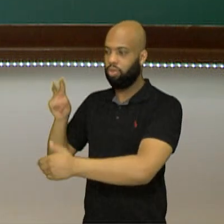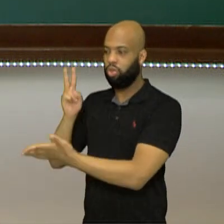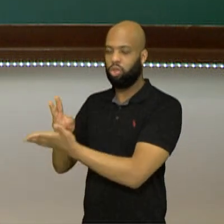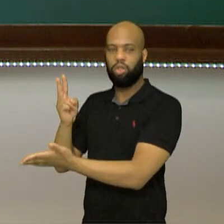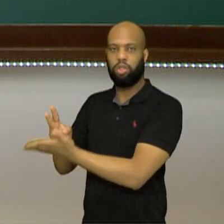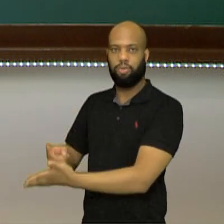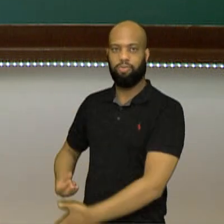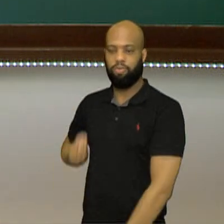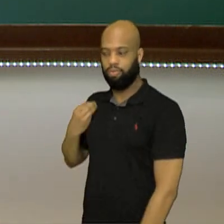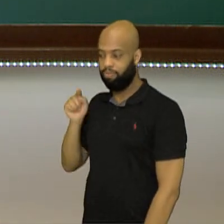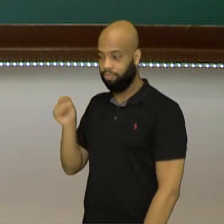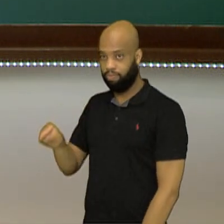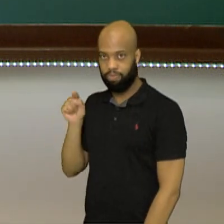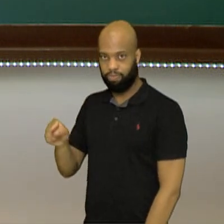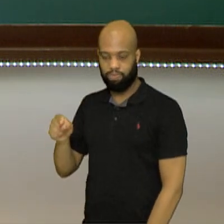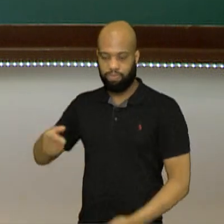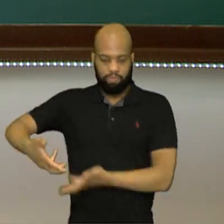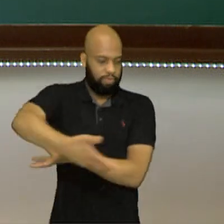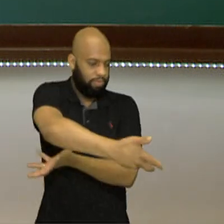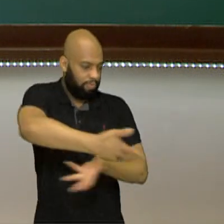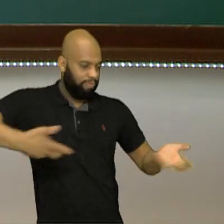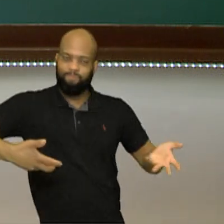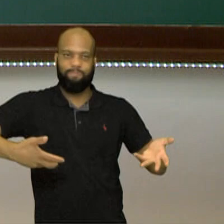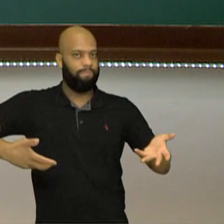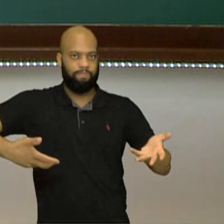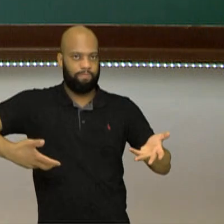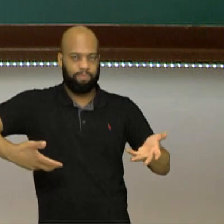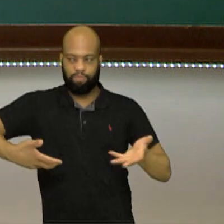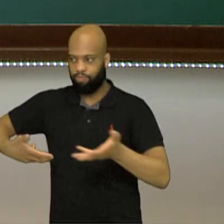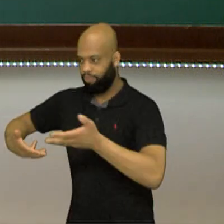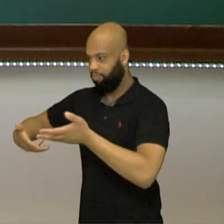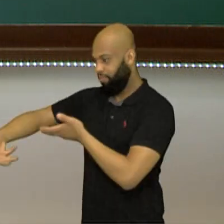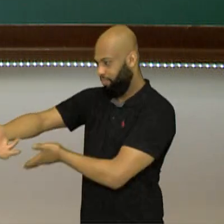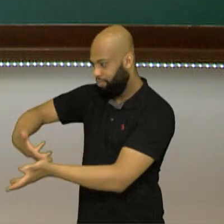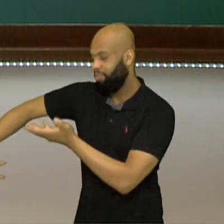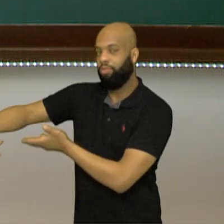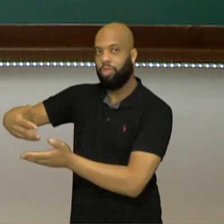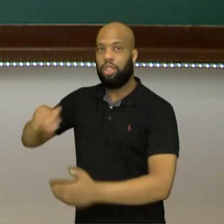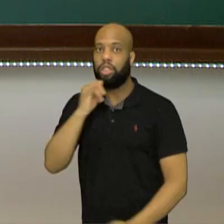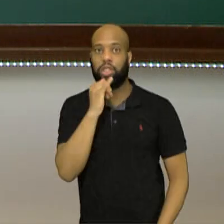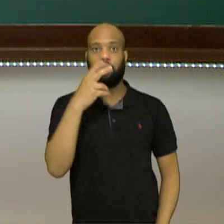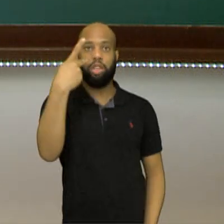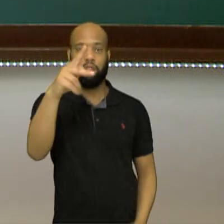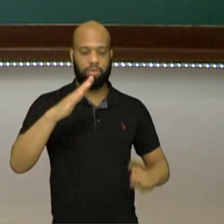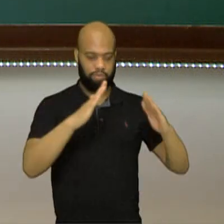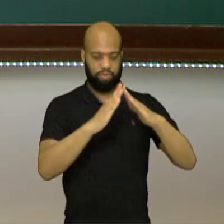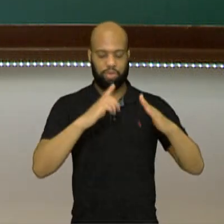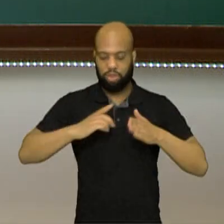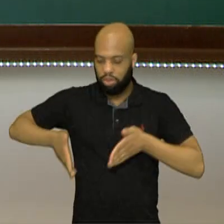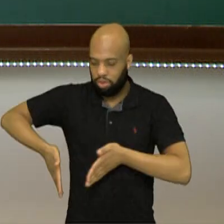próprio feudo, né? Então, vamos pensar assim que na sua casa você tem uma horta, você tem